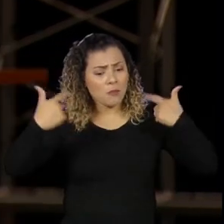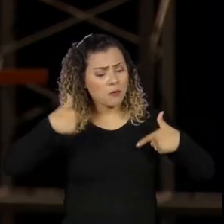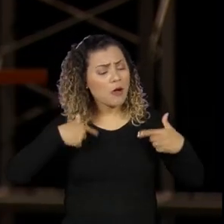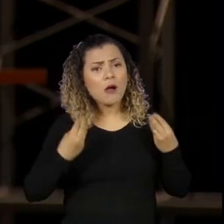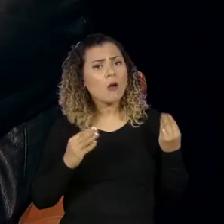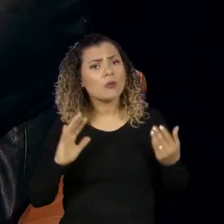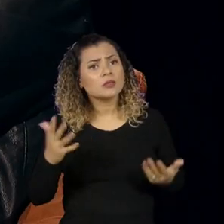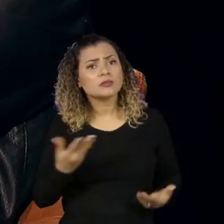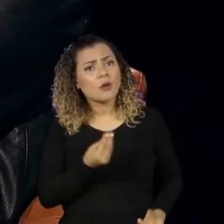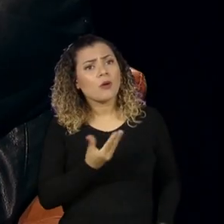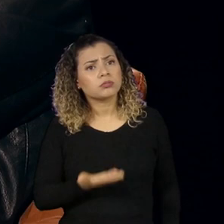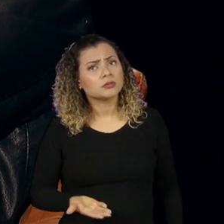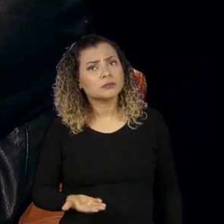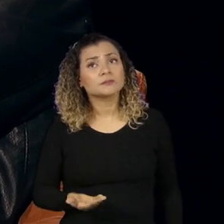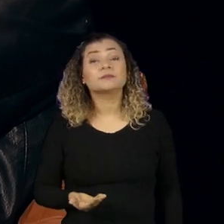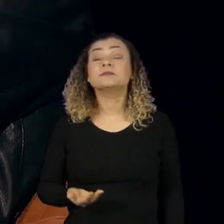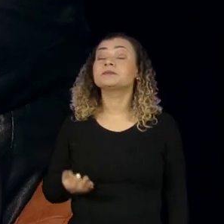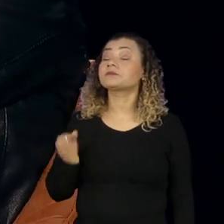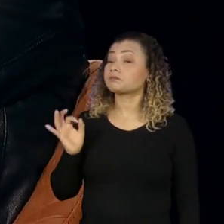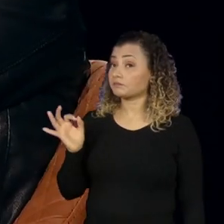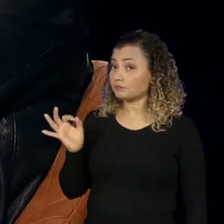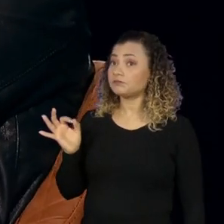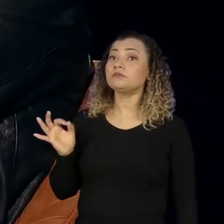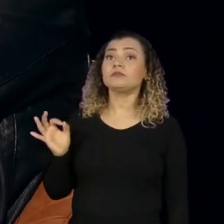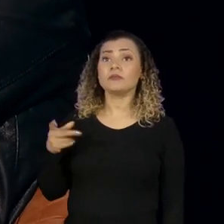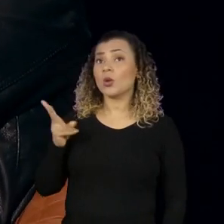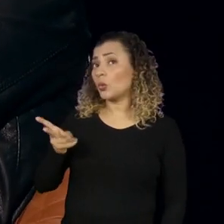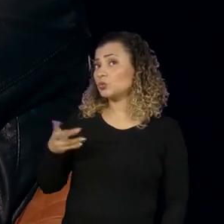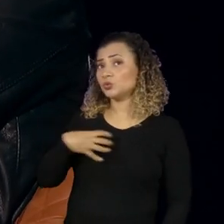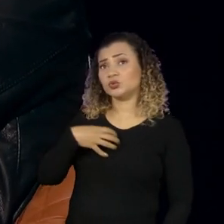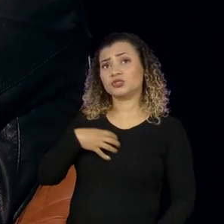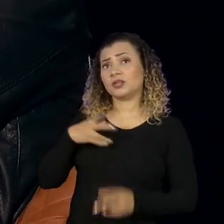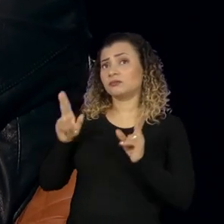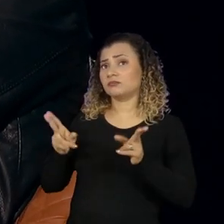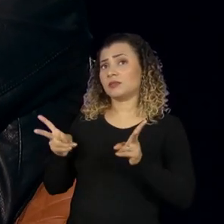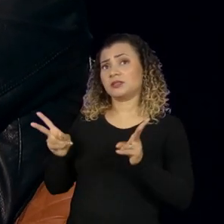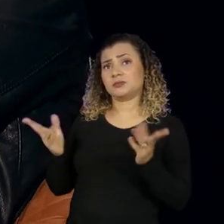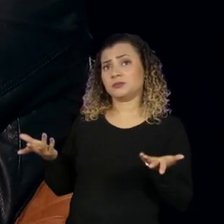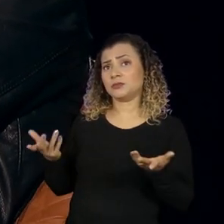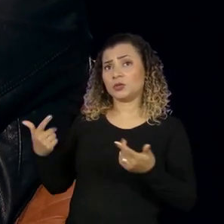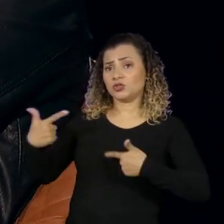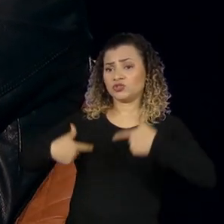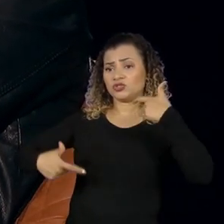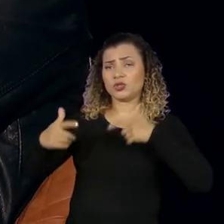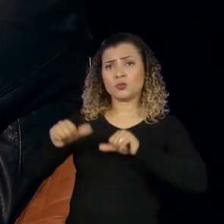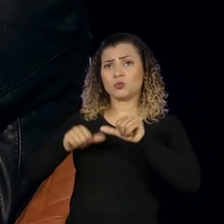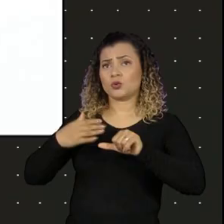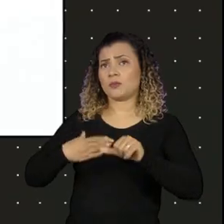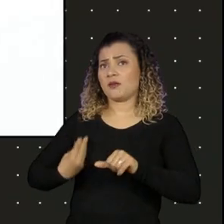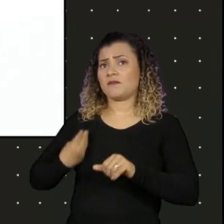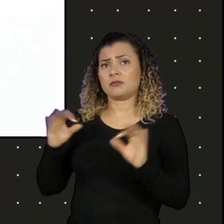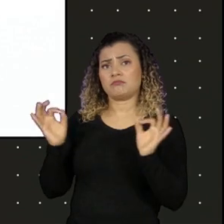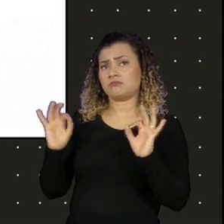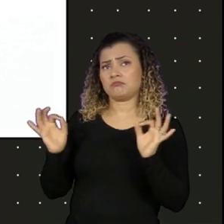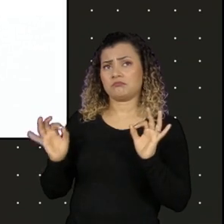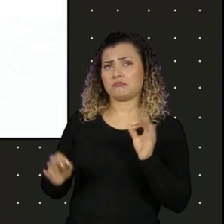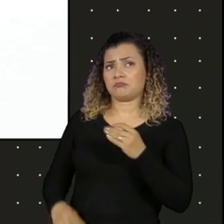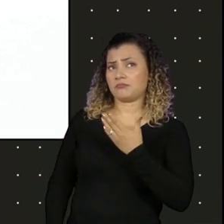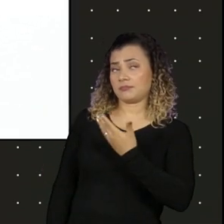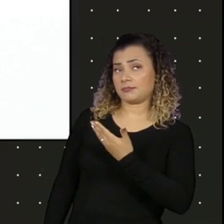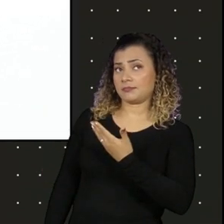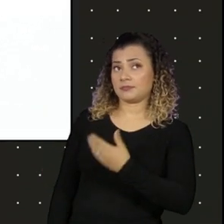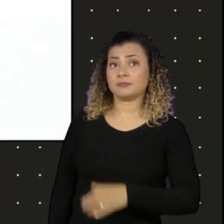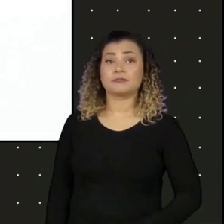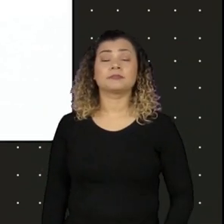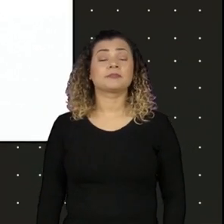não? Não, eu continuo sendo o mesmo cara que eu era antes. Enfim, os tiros não mudaram nada da minha vida, não.